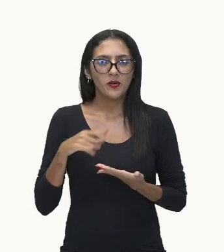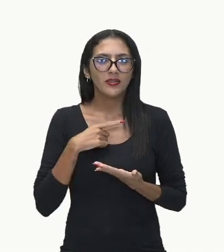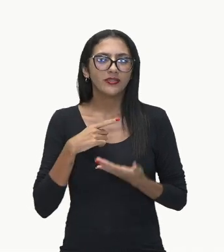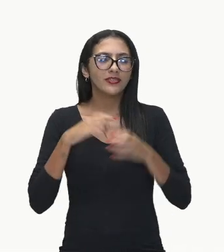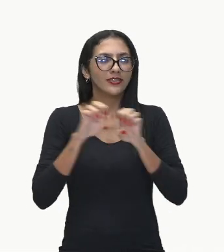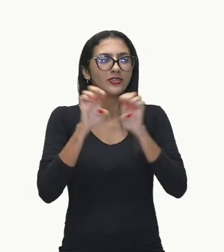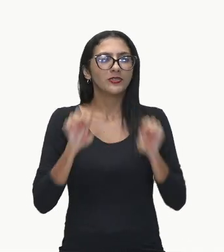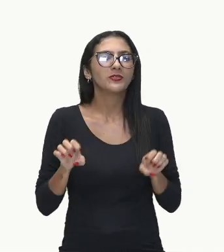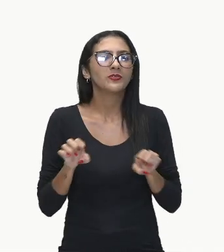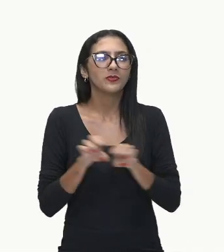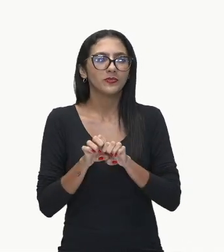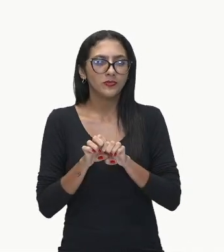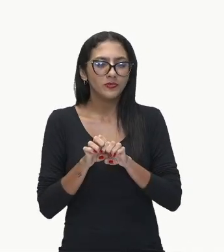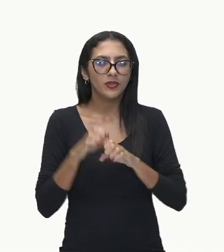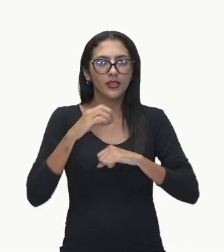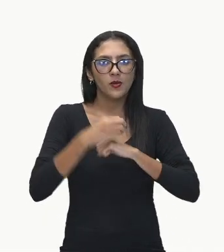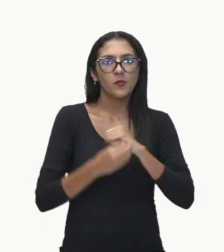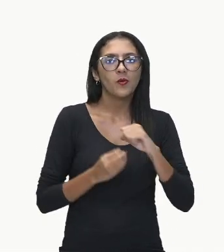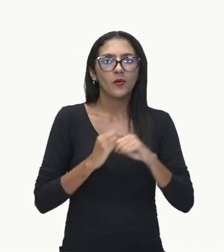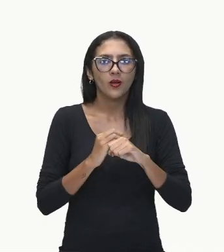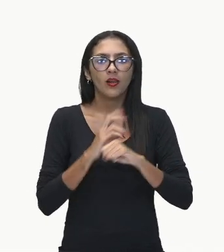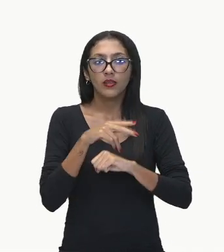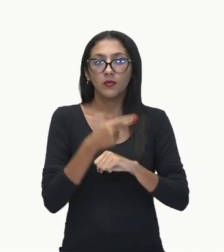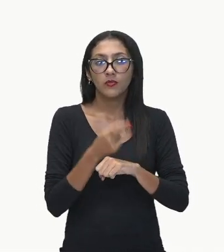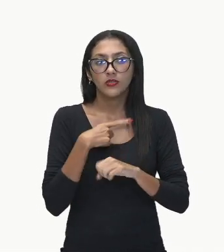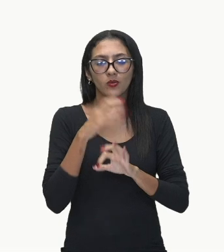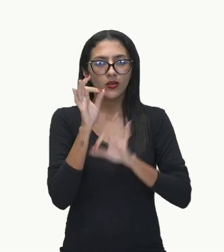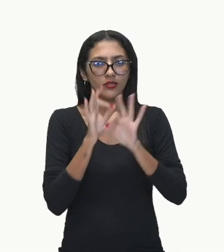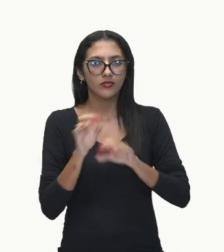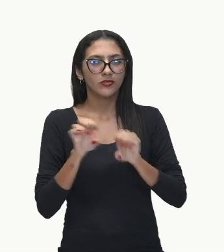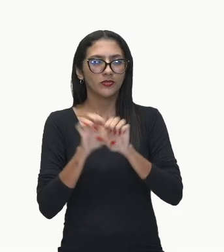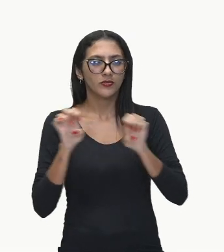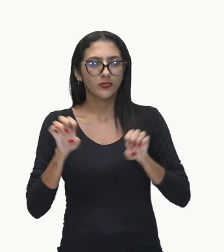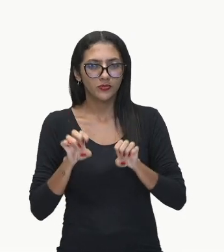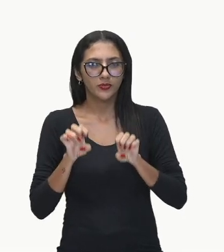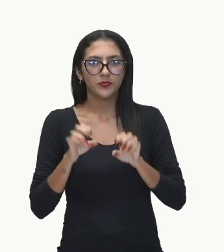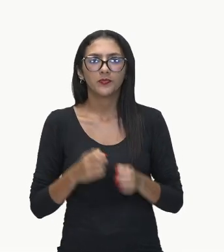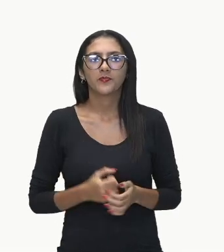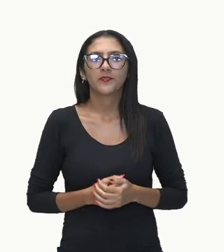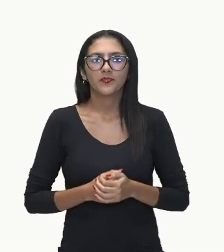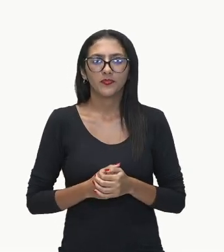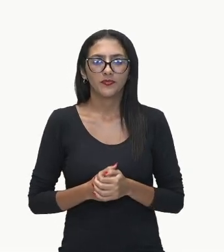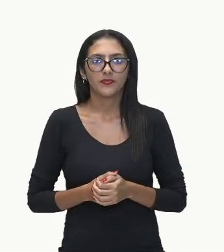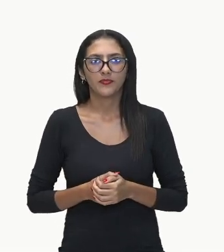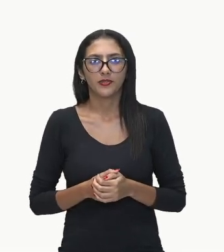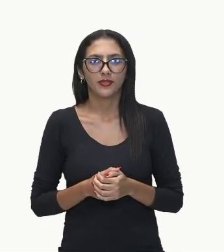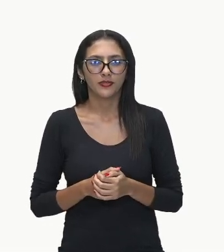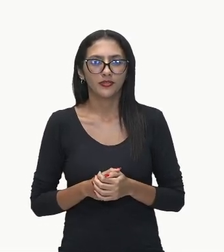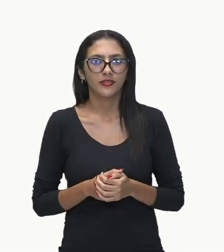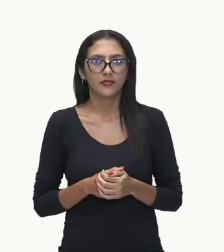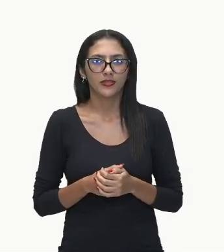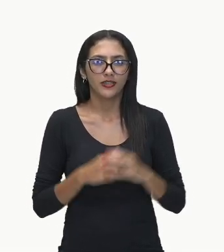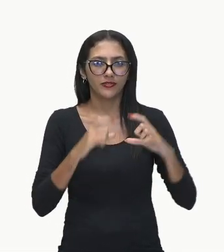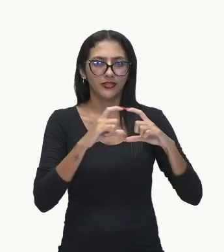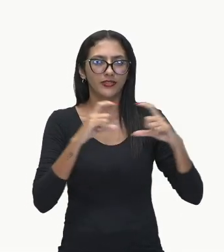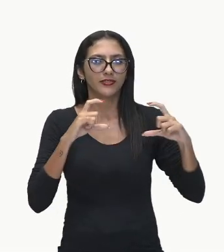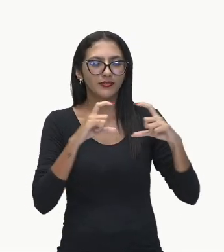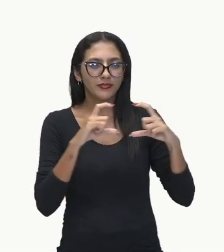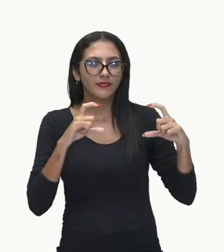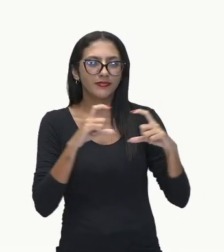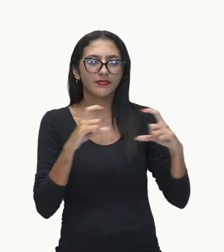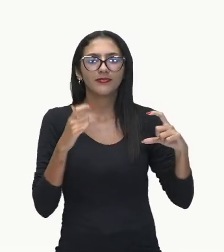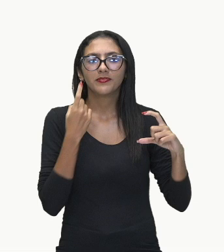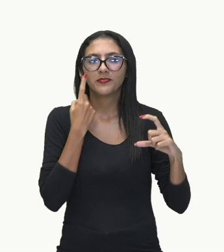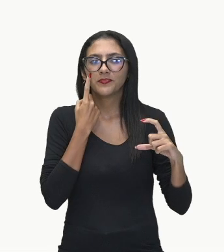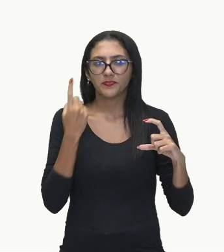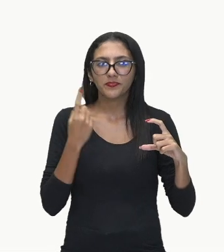molecular a partir da fórmula geral. Então, isso aqui, esses dois compostos aqui são alcadienos. Observem que eles